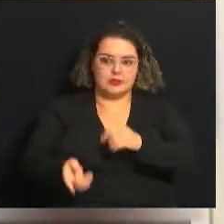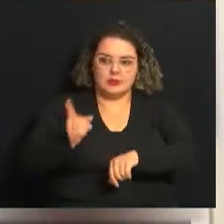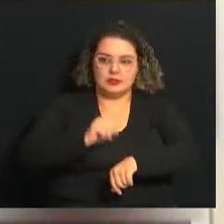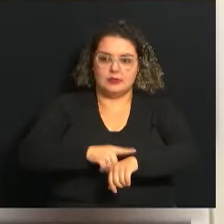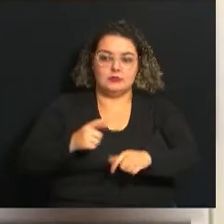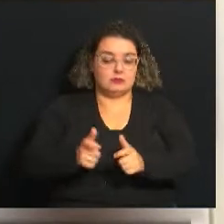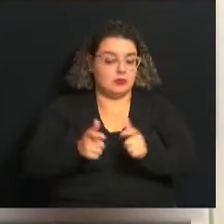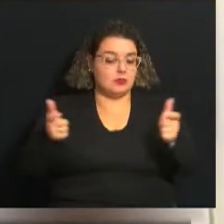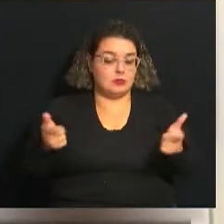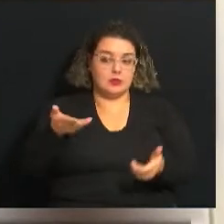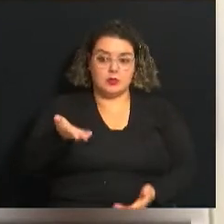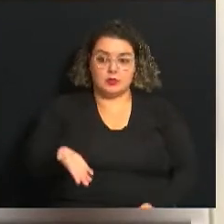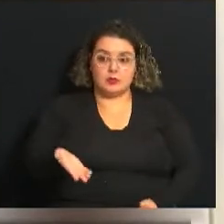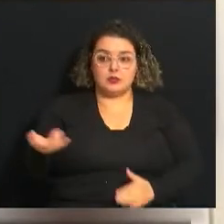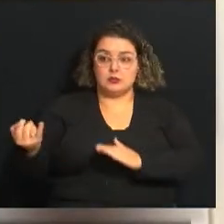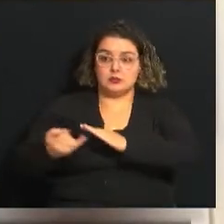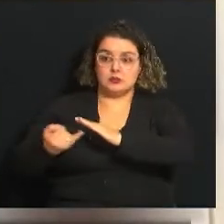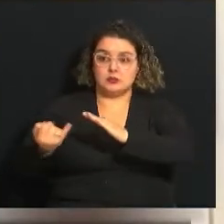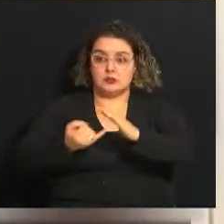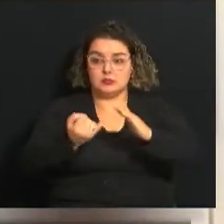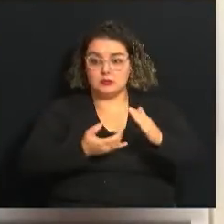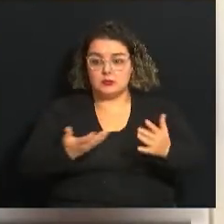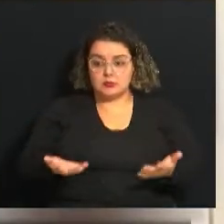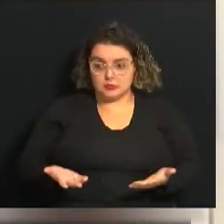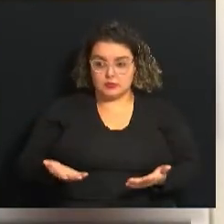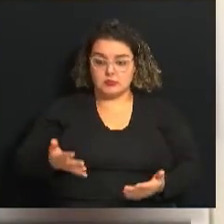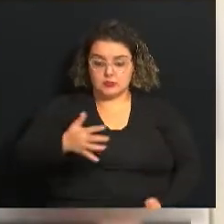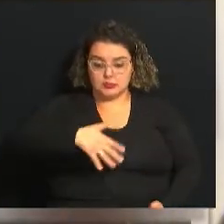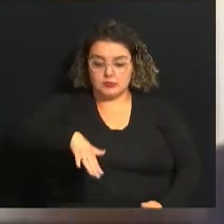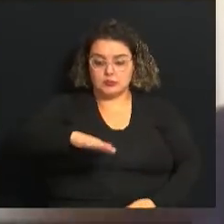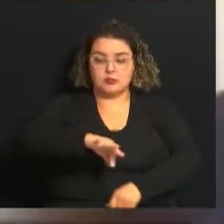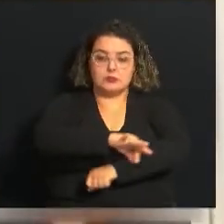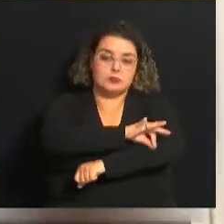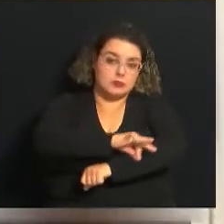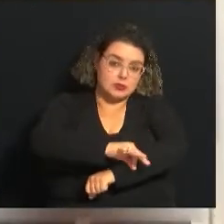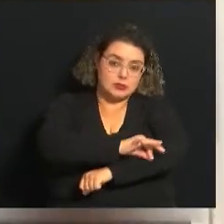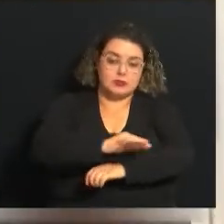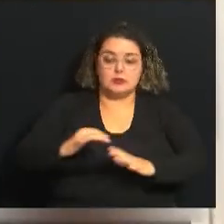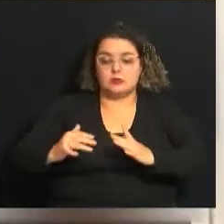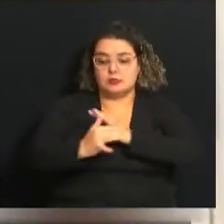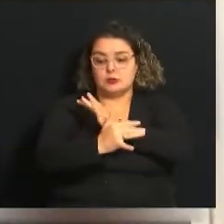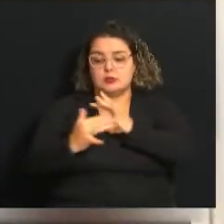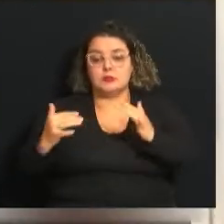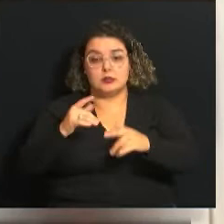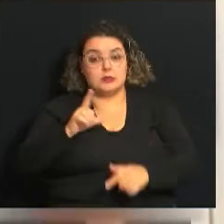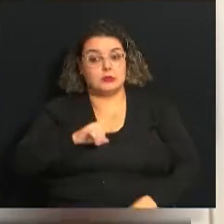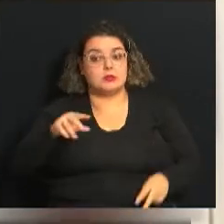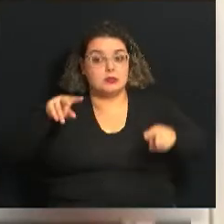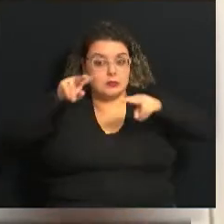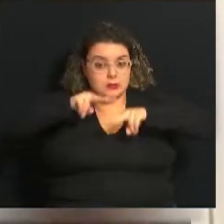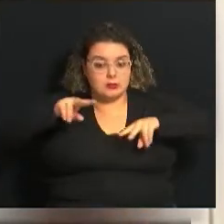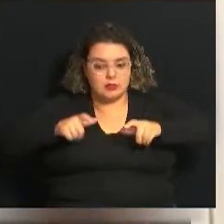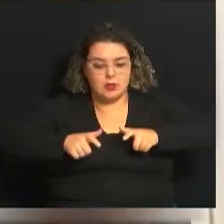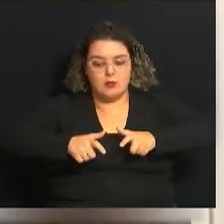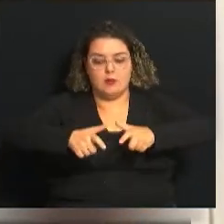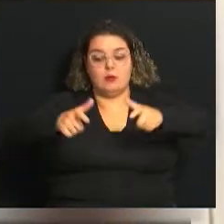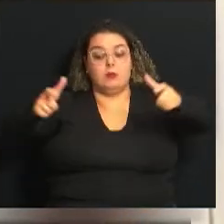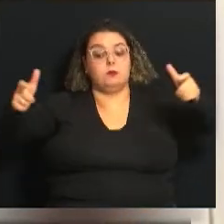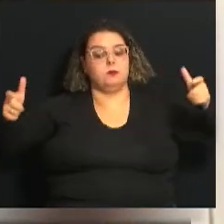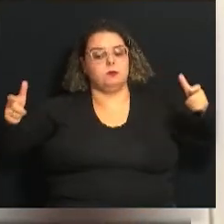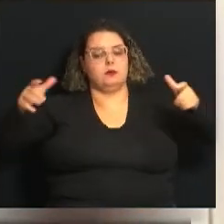maioria aqui são entidades do ramo de arquitetura e urbanismo que tem essa visão macro da cidade